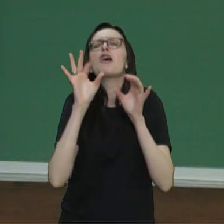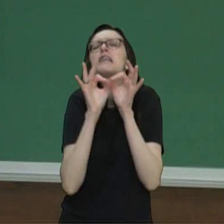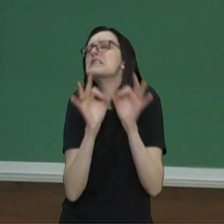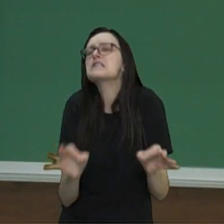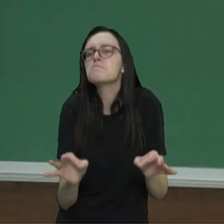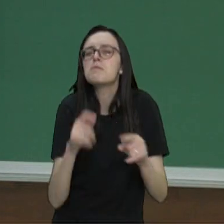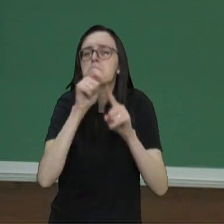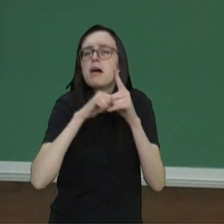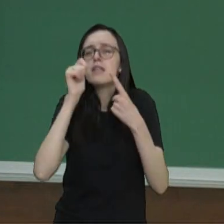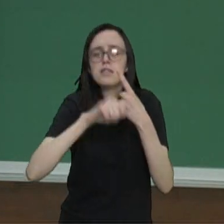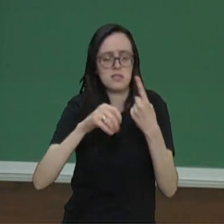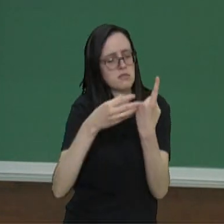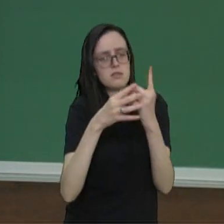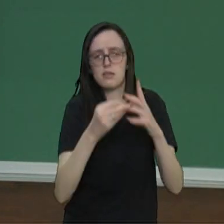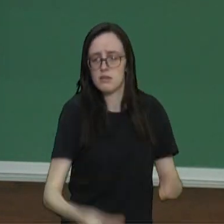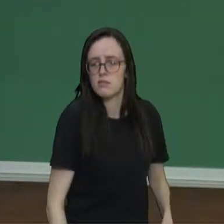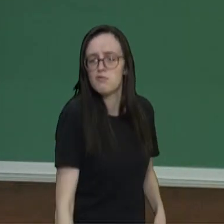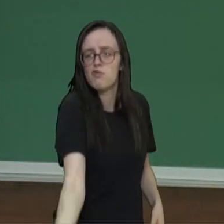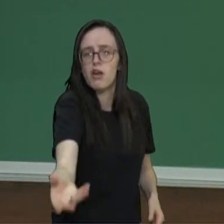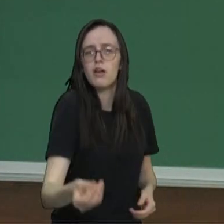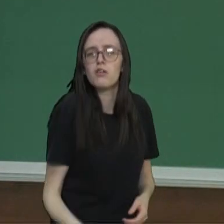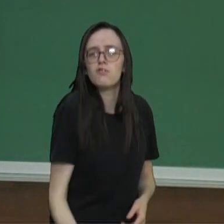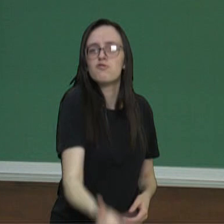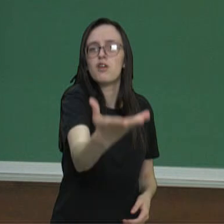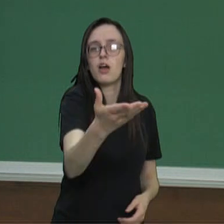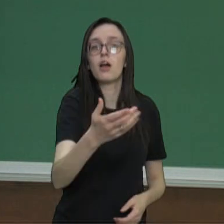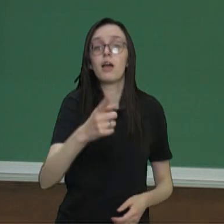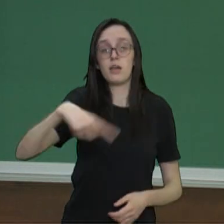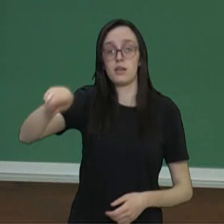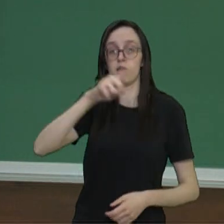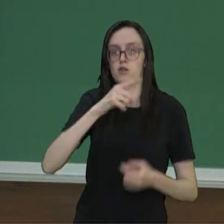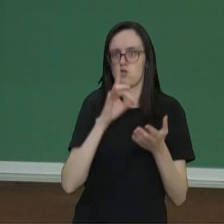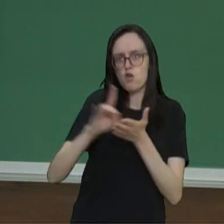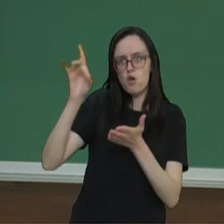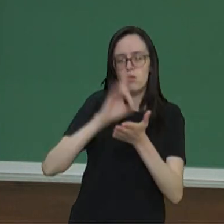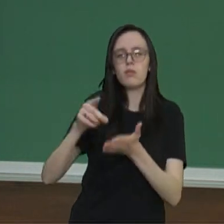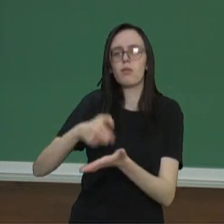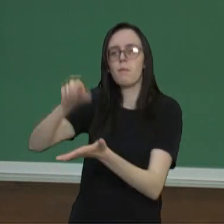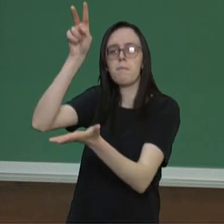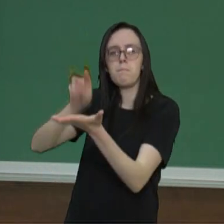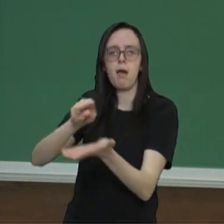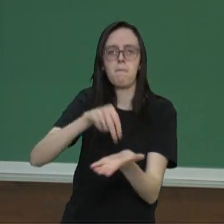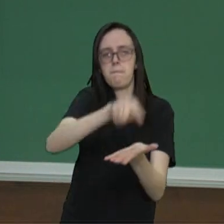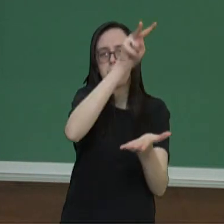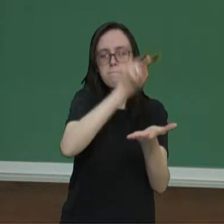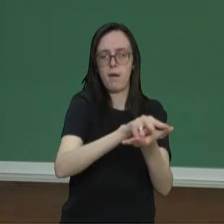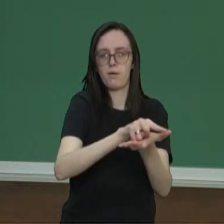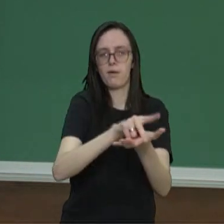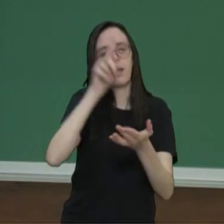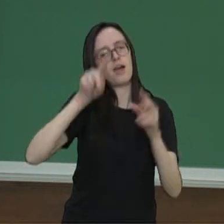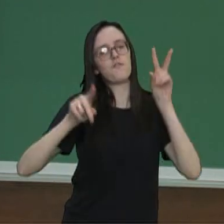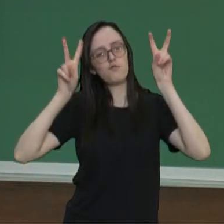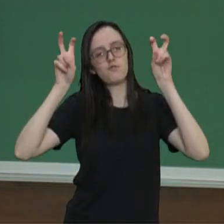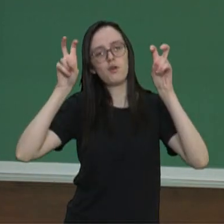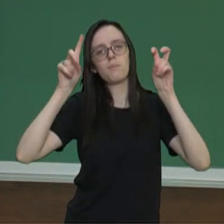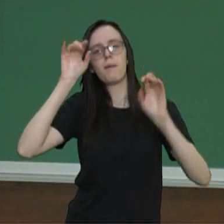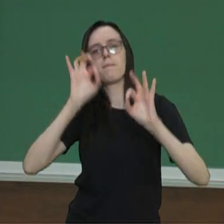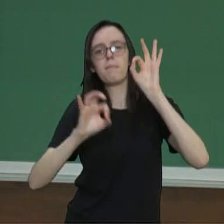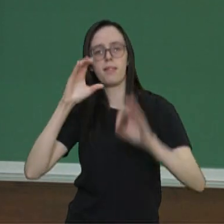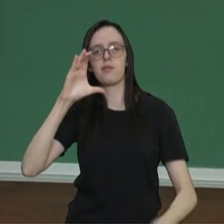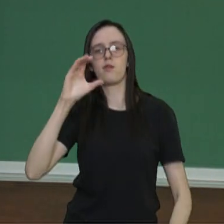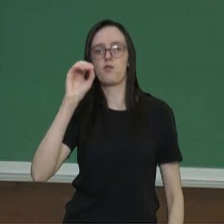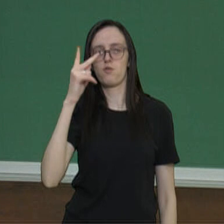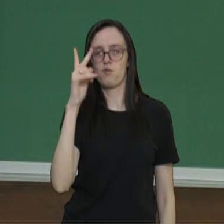armadilha simples, como bananas, para que seus inimigos escorregassem. É uma referência ao plano